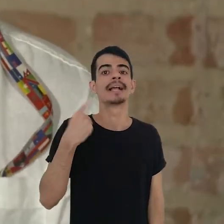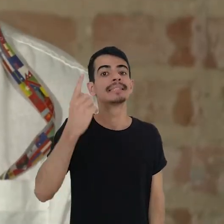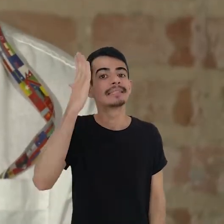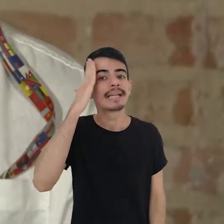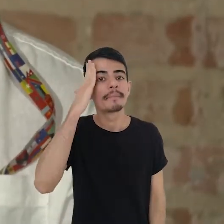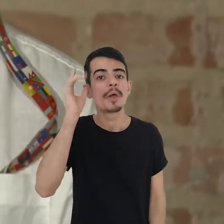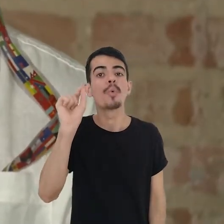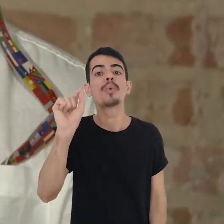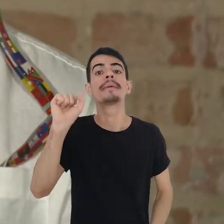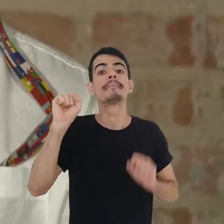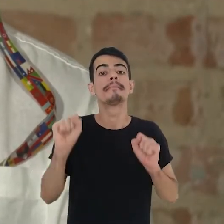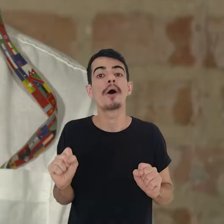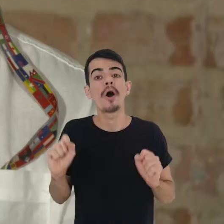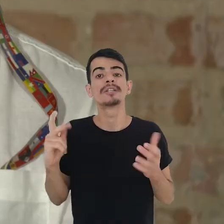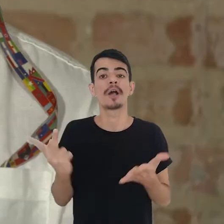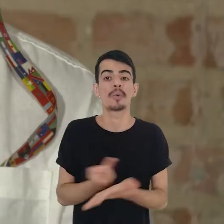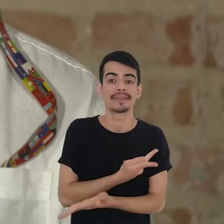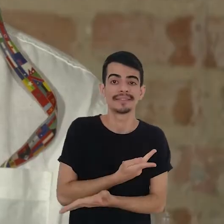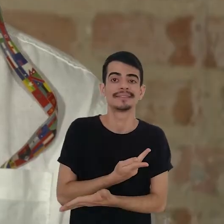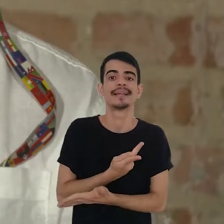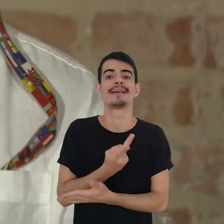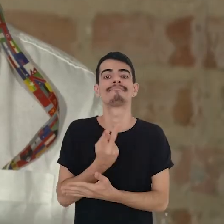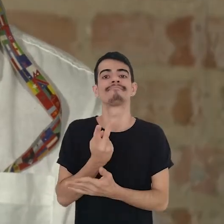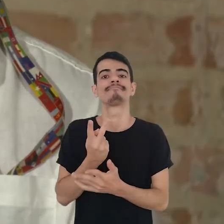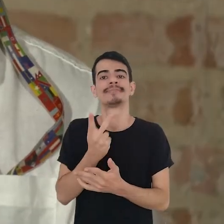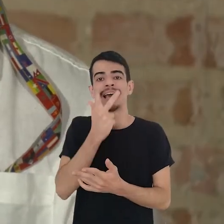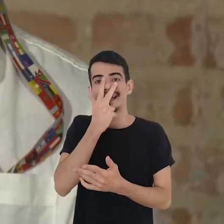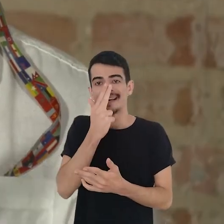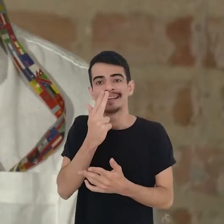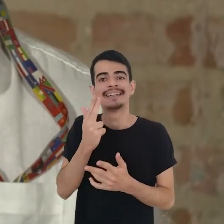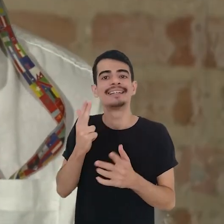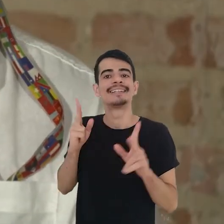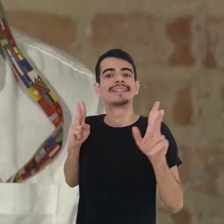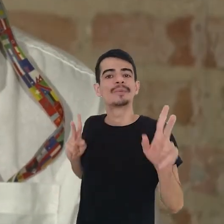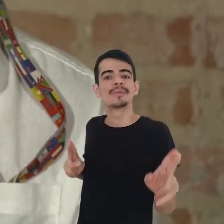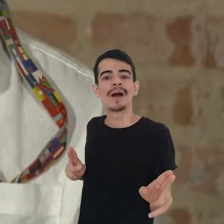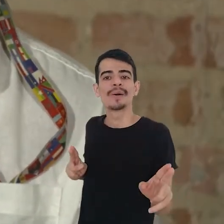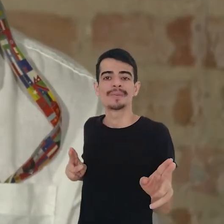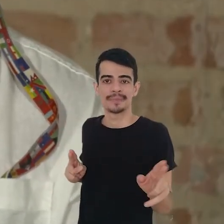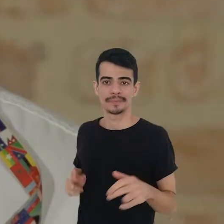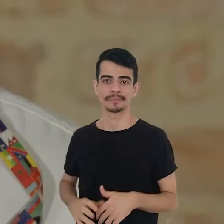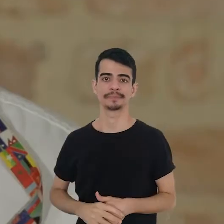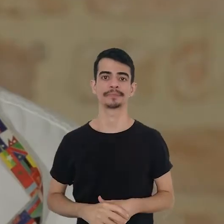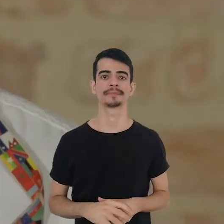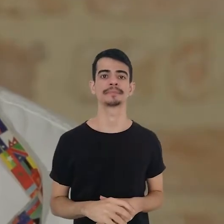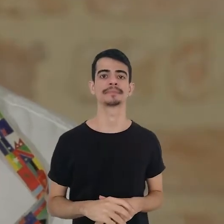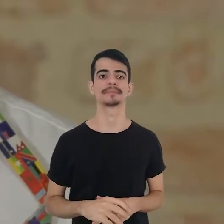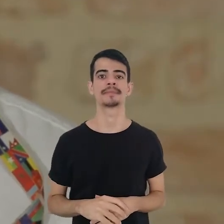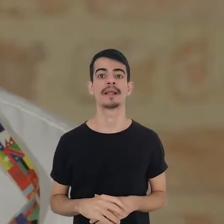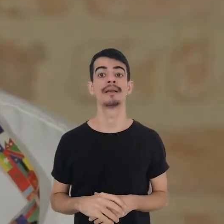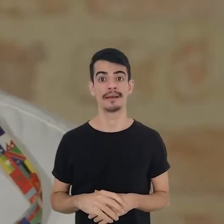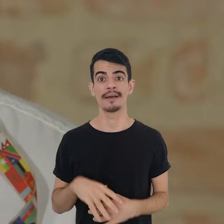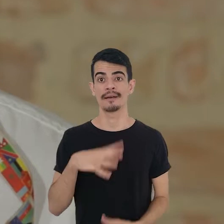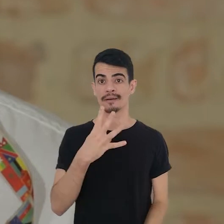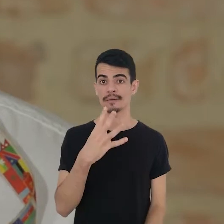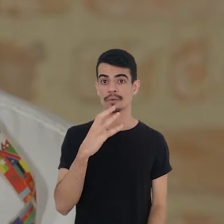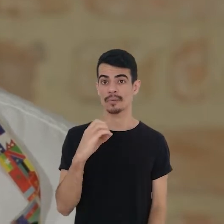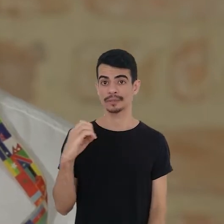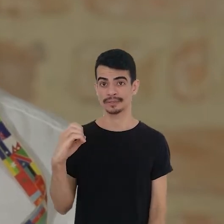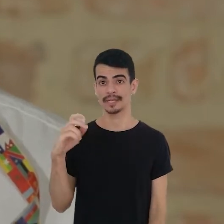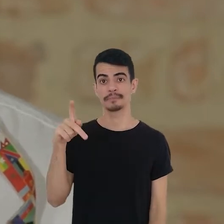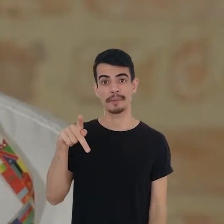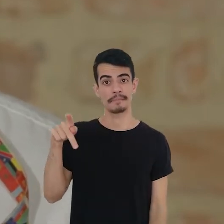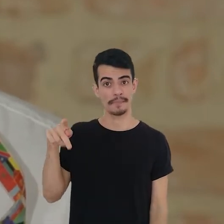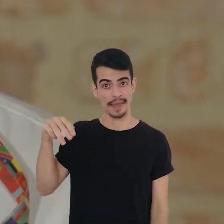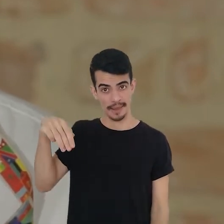pode acontecer quando esses cenários se estabelecem de fato. Esse cenário de 400 ppm que